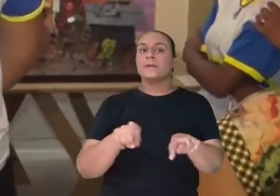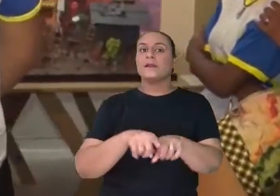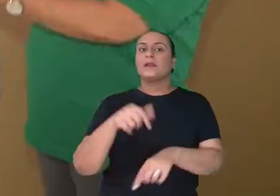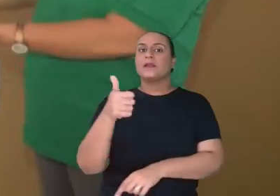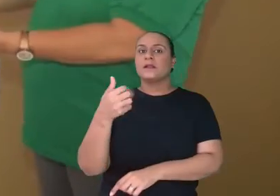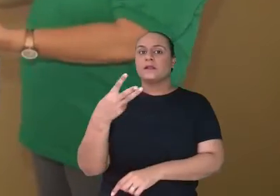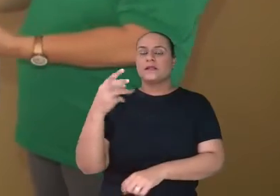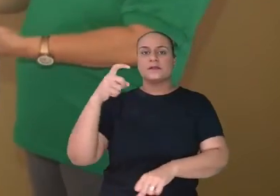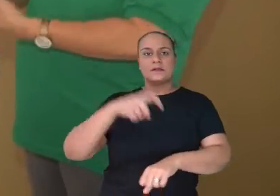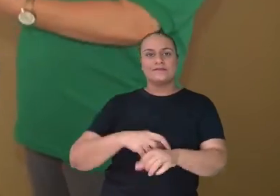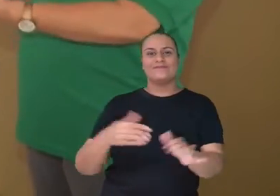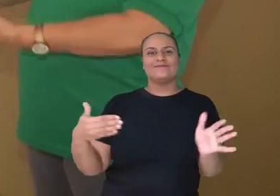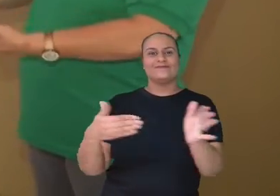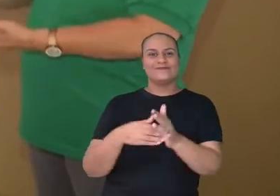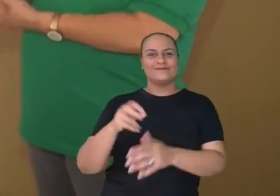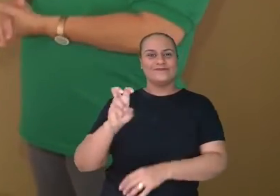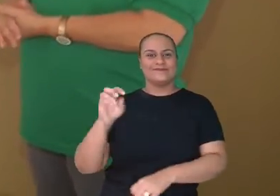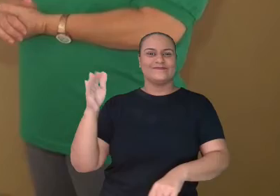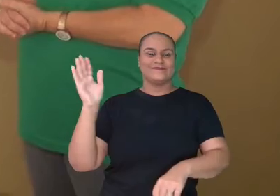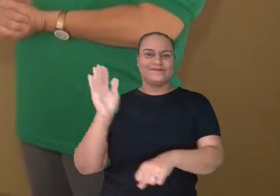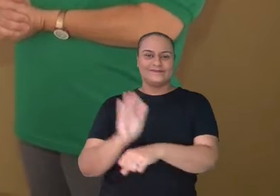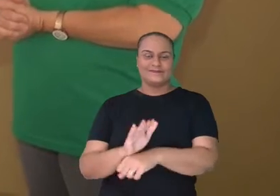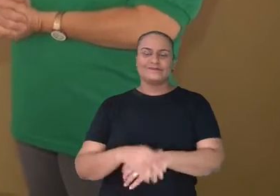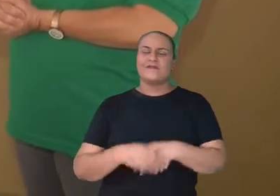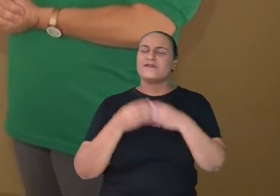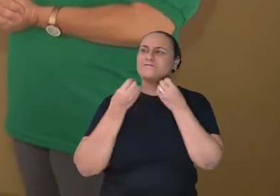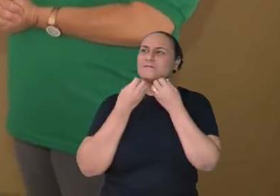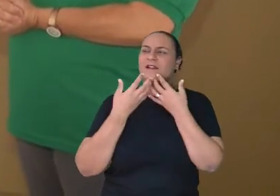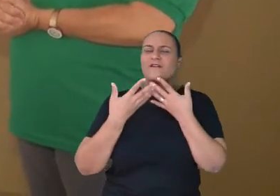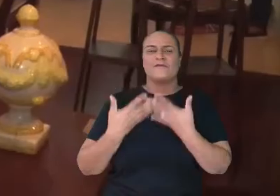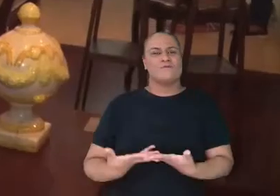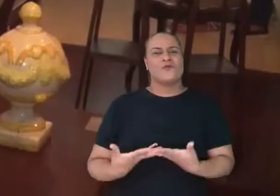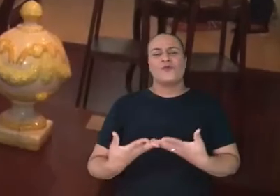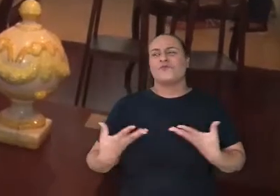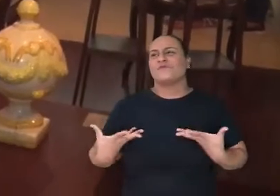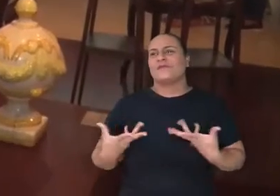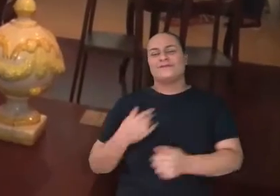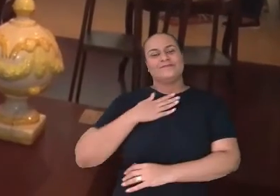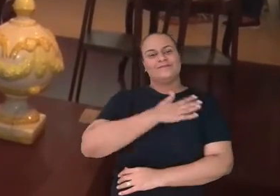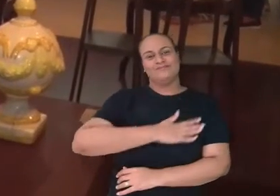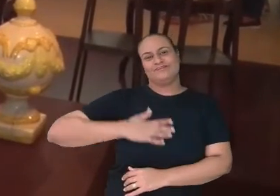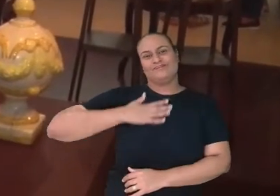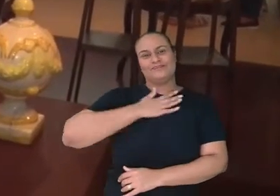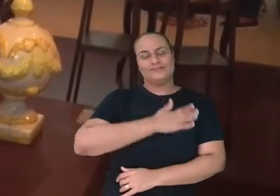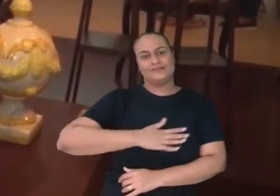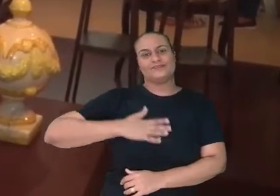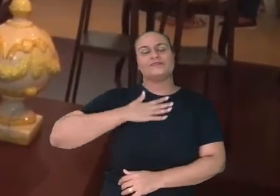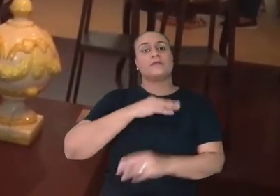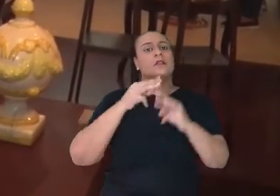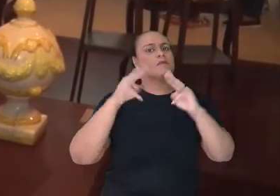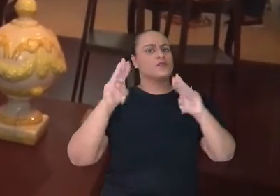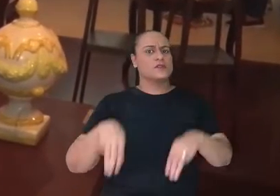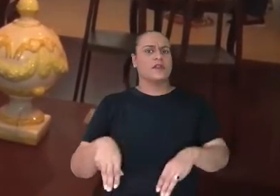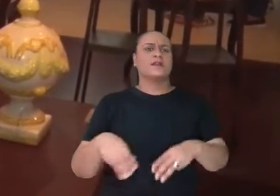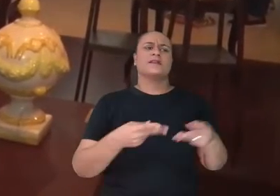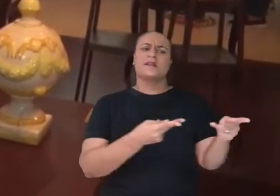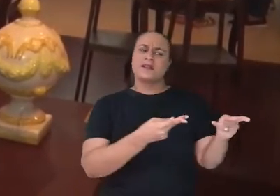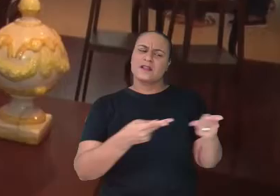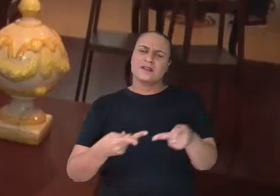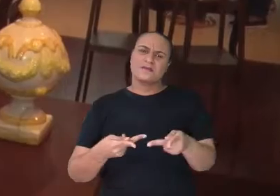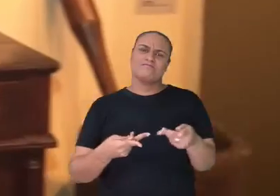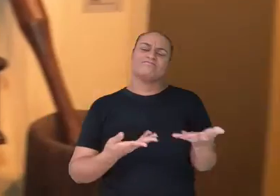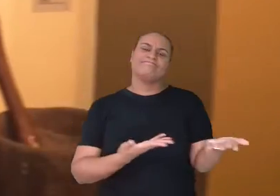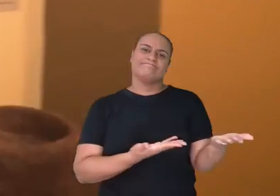foi um prazer fazer esse percurso com você. E foi um prazer enorme também para o Museu do Homem do Nordeste recebê-los